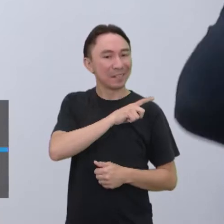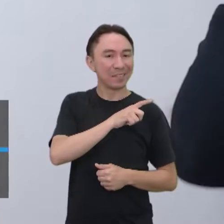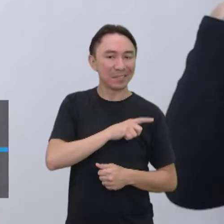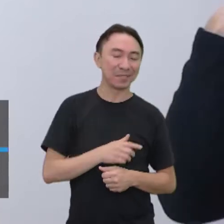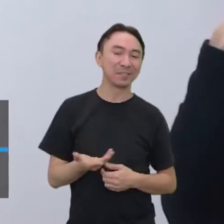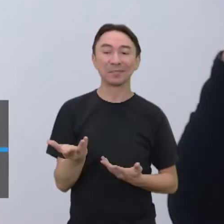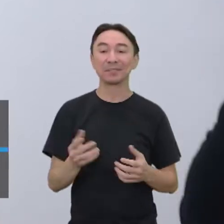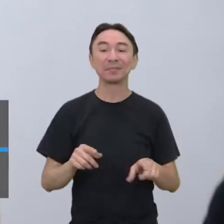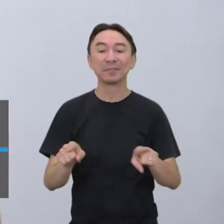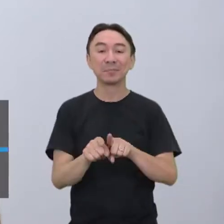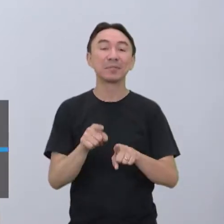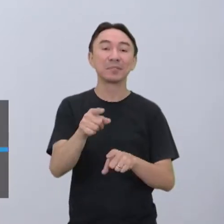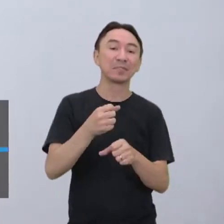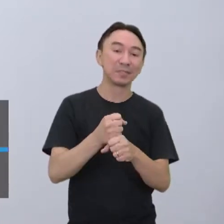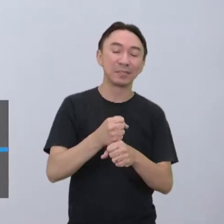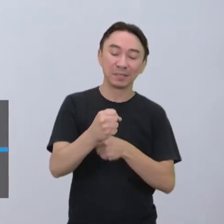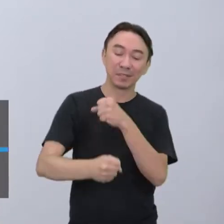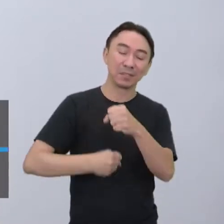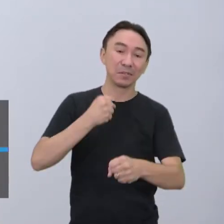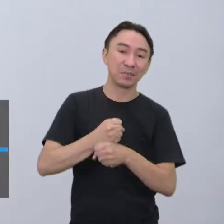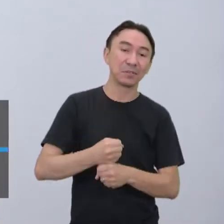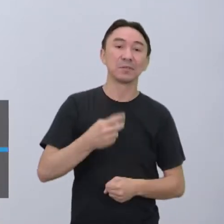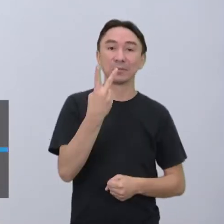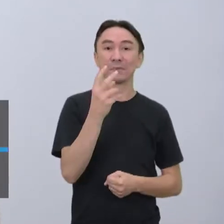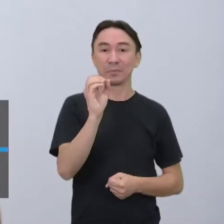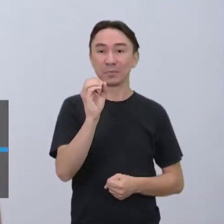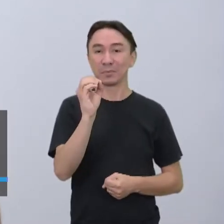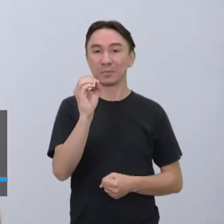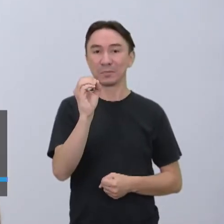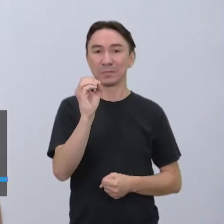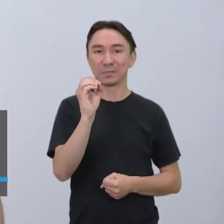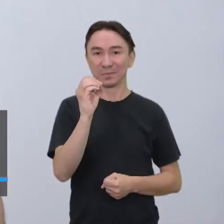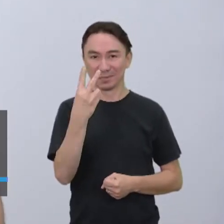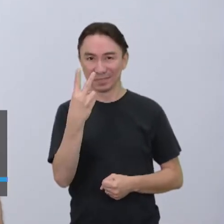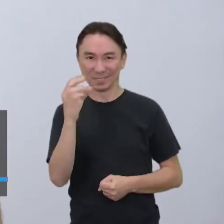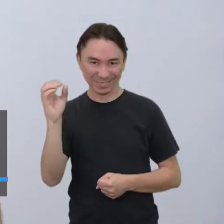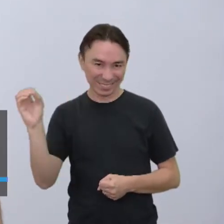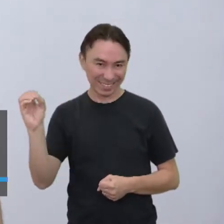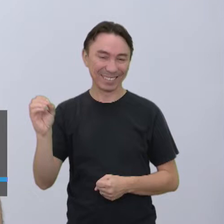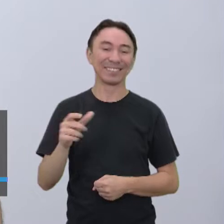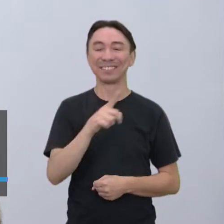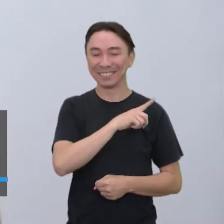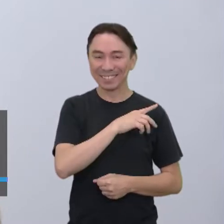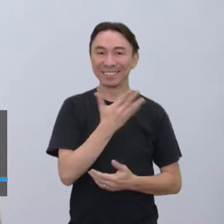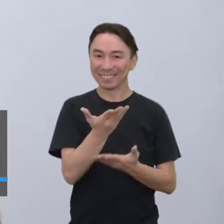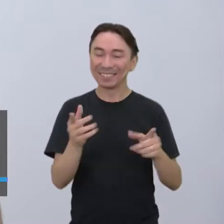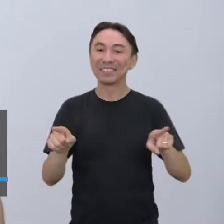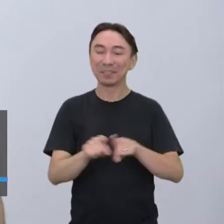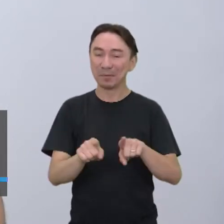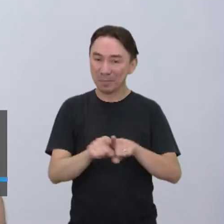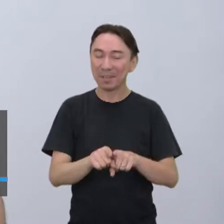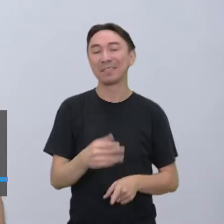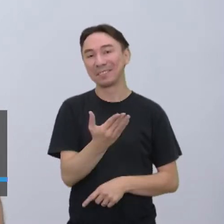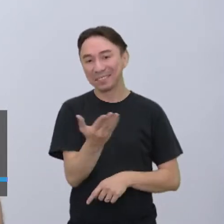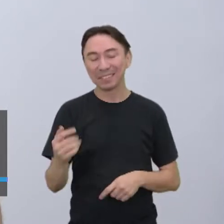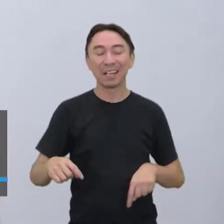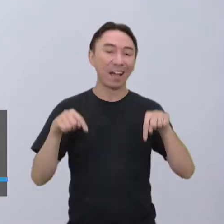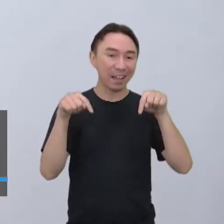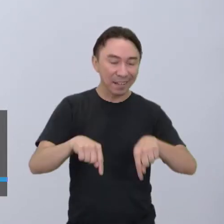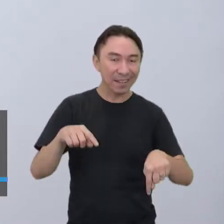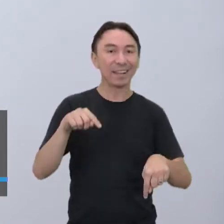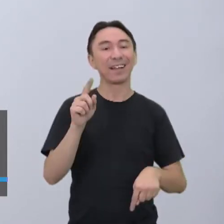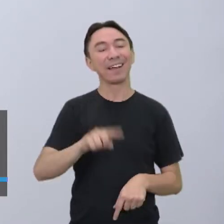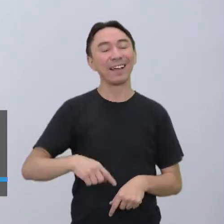2200 vendo a nossa aula aí gravada, porque 2200 tem forma de acessar esse Observatório de Imprensa Internacional. Muito bem-vindo a esta aula, porque esta aula é